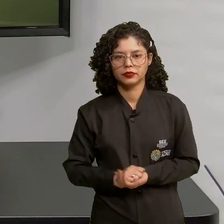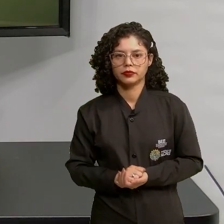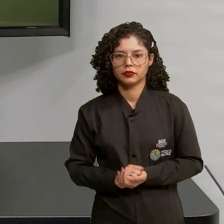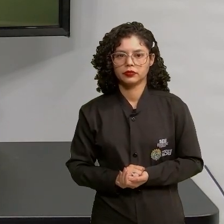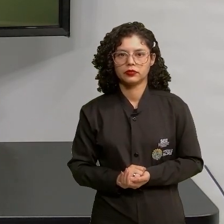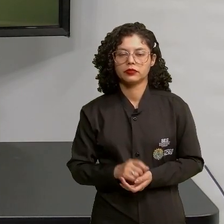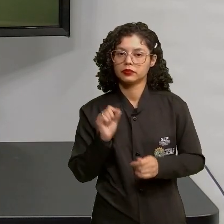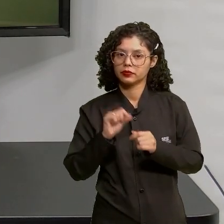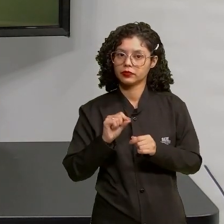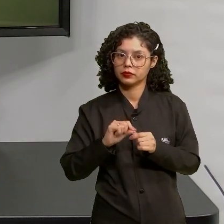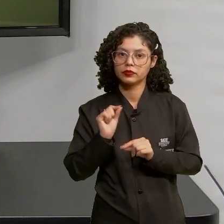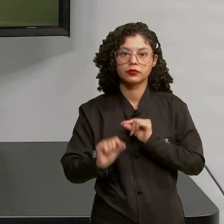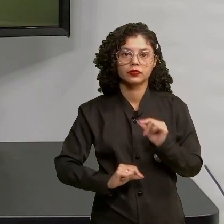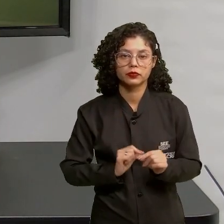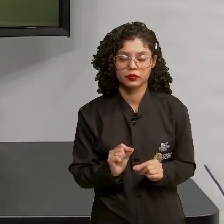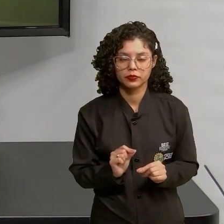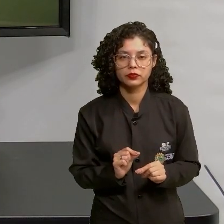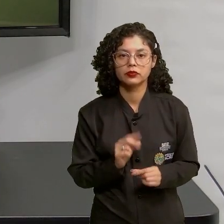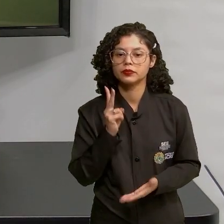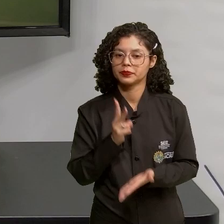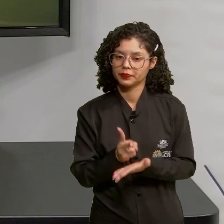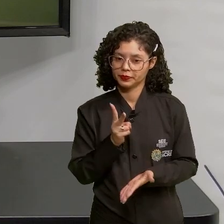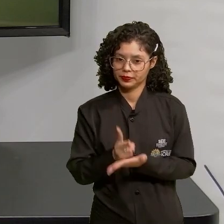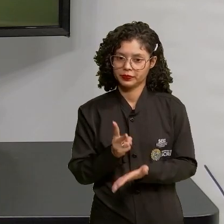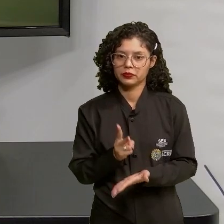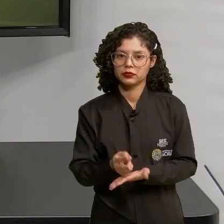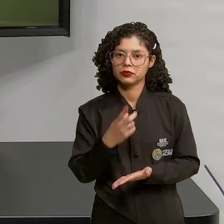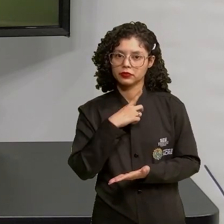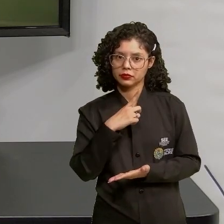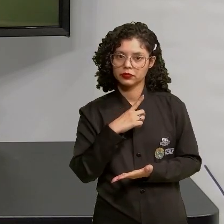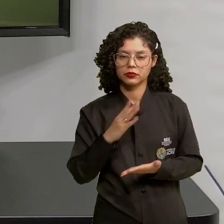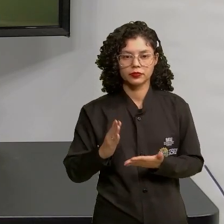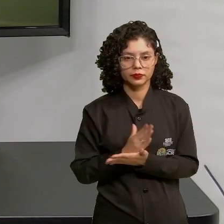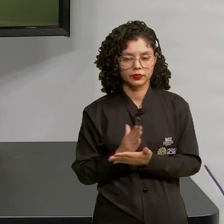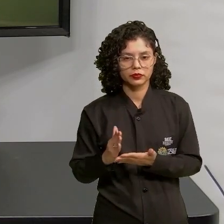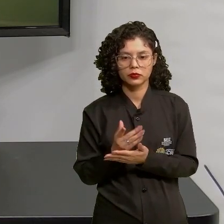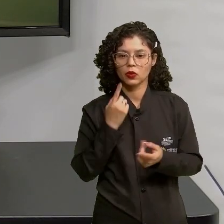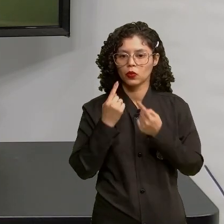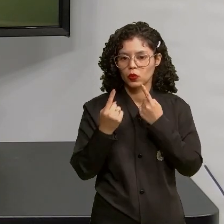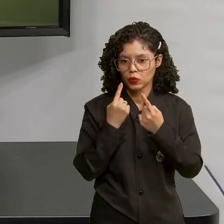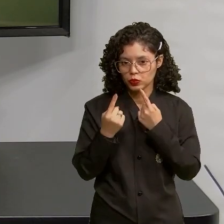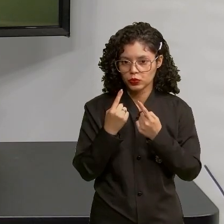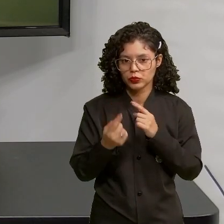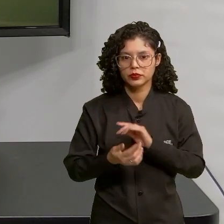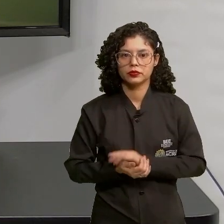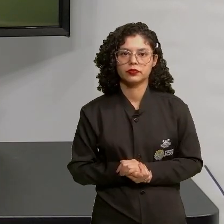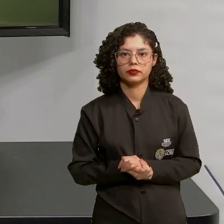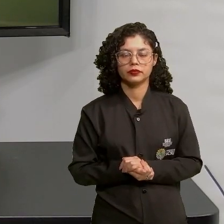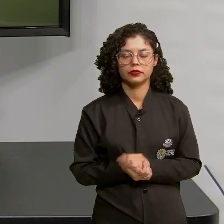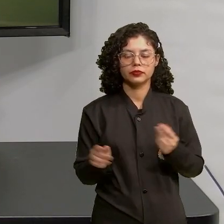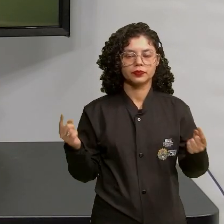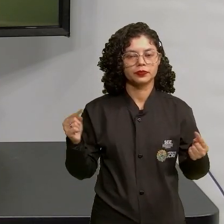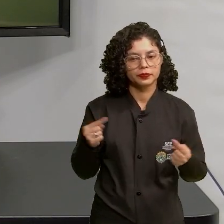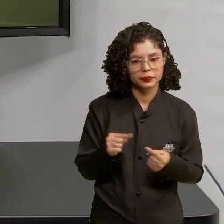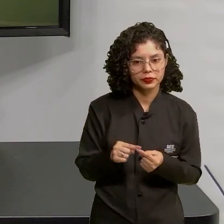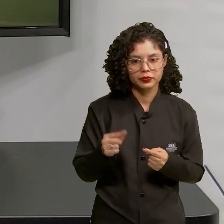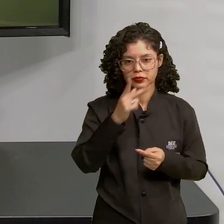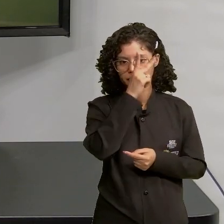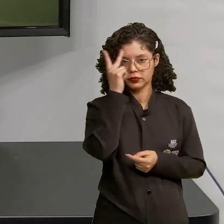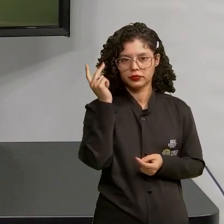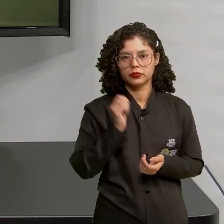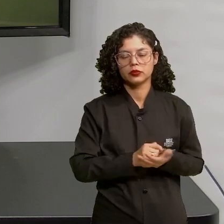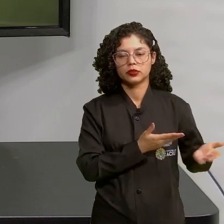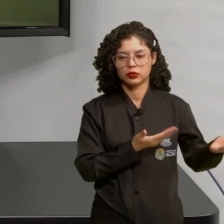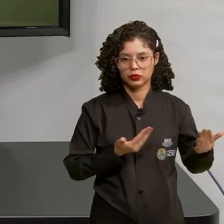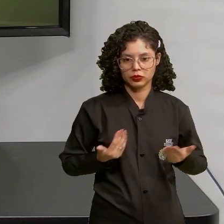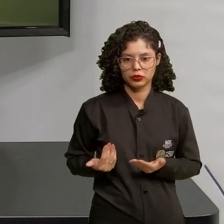Ela faz com que você esteja sempre tendo algo para se comunicar. Então, ela aproxima as pessoas, e os jovens